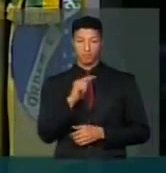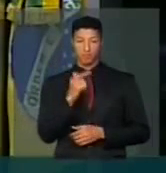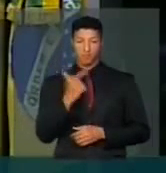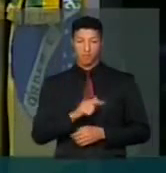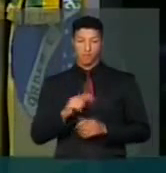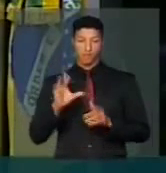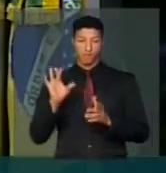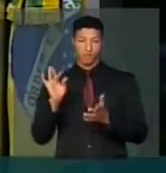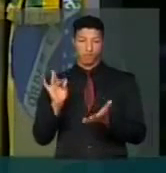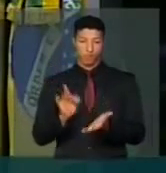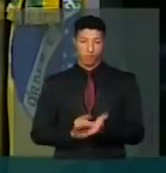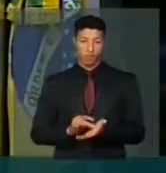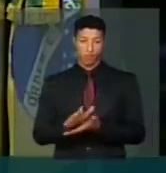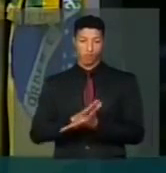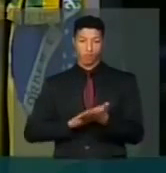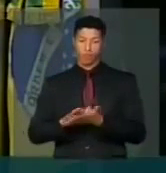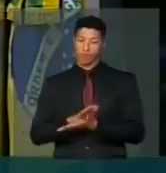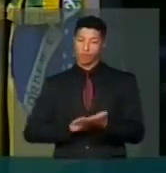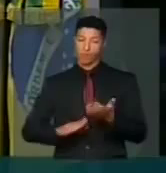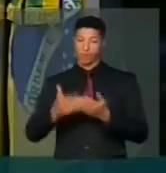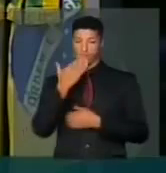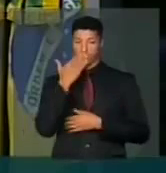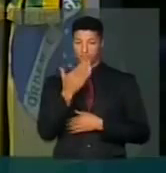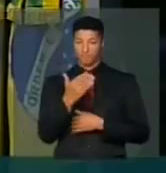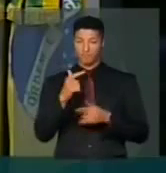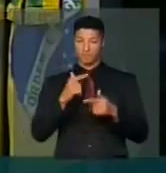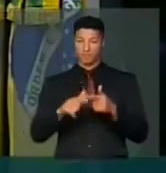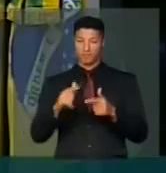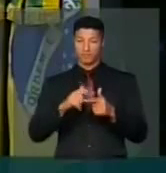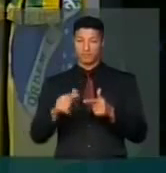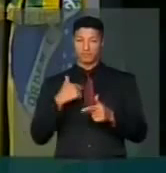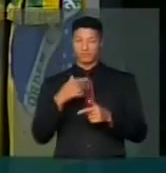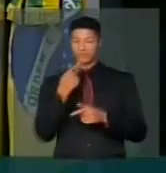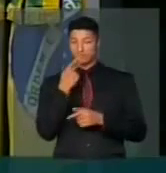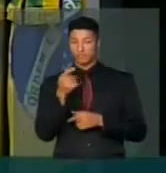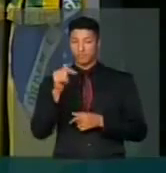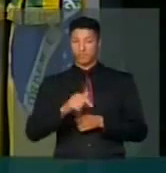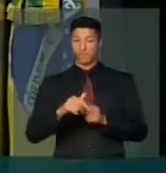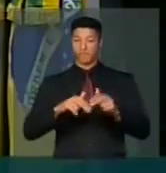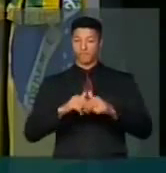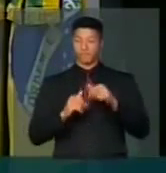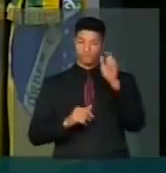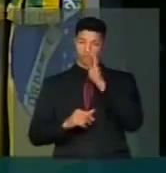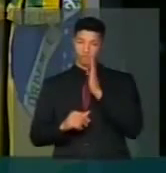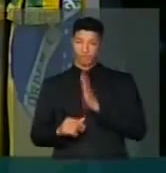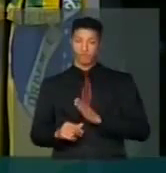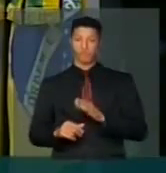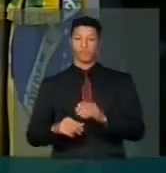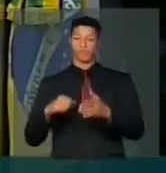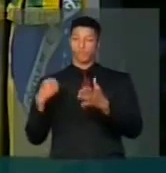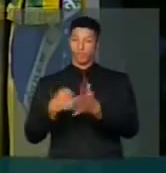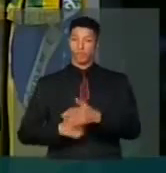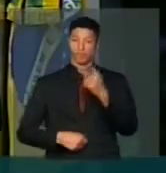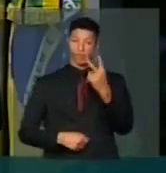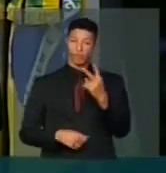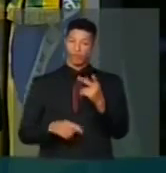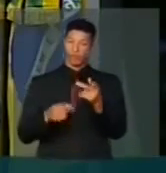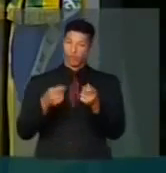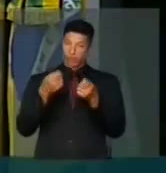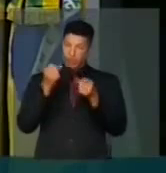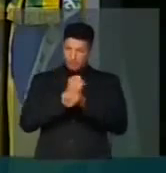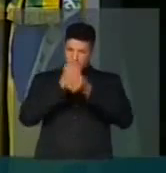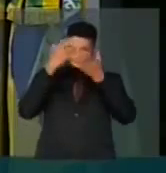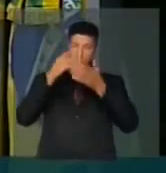tendo exatamente nenhum tipo dos problemas que eu aqui referi em relação ao Brasil, enfrentou 2